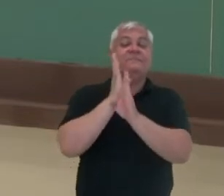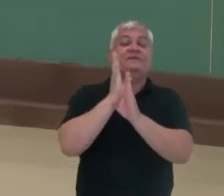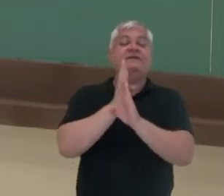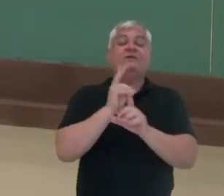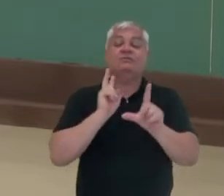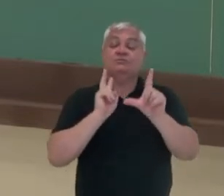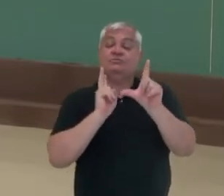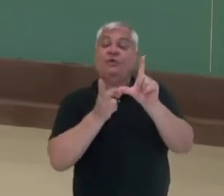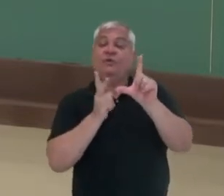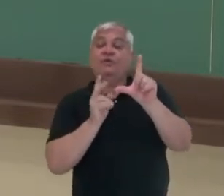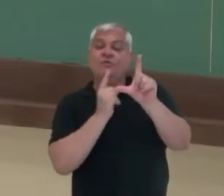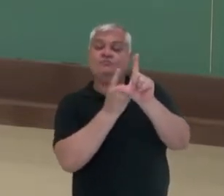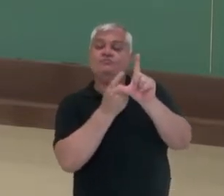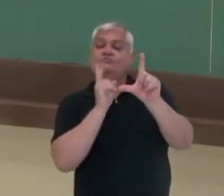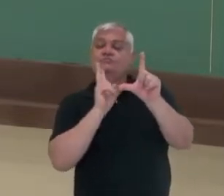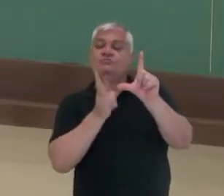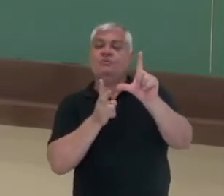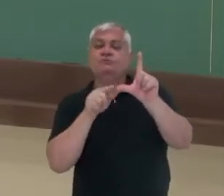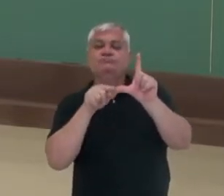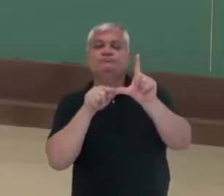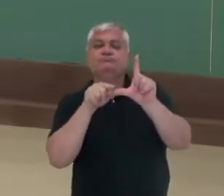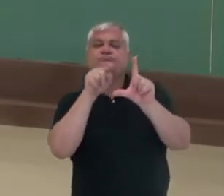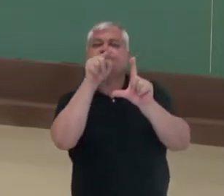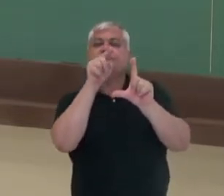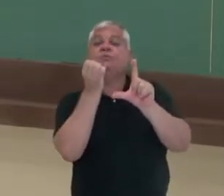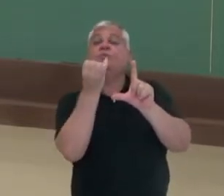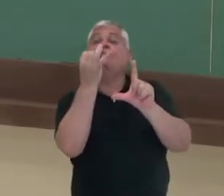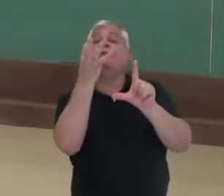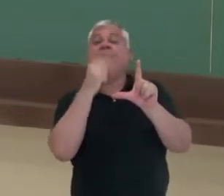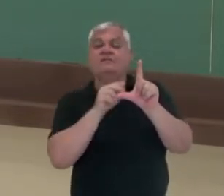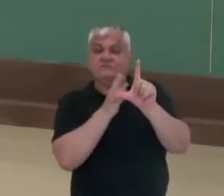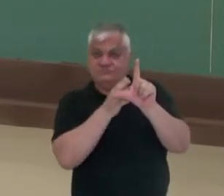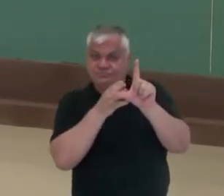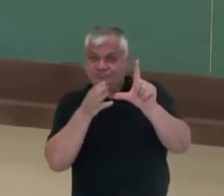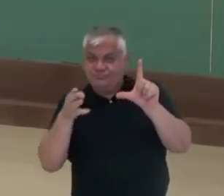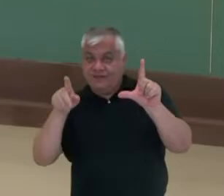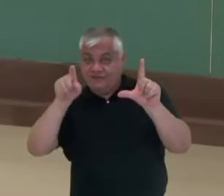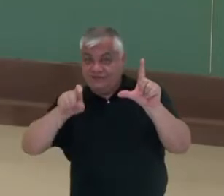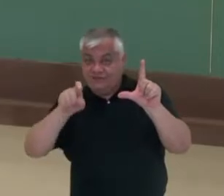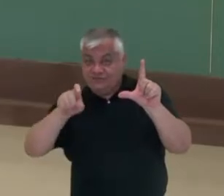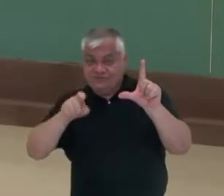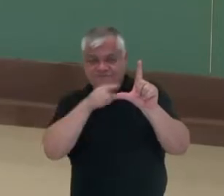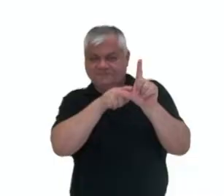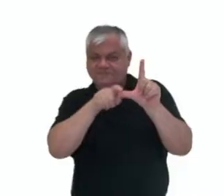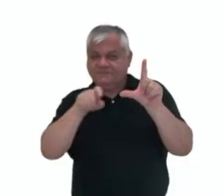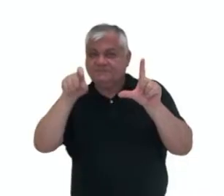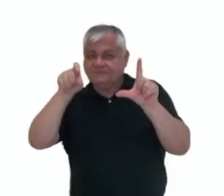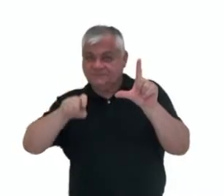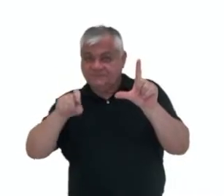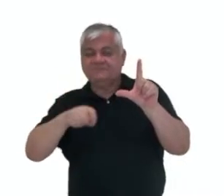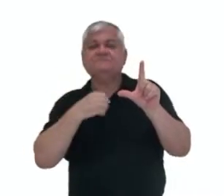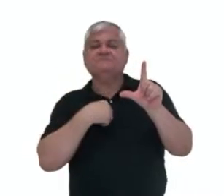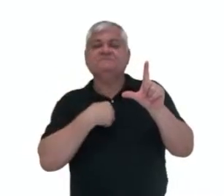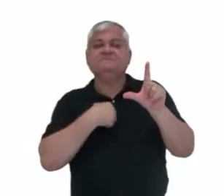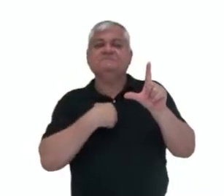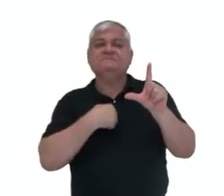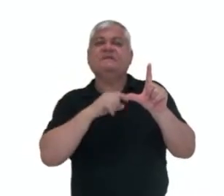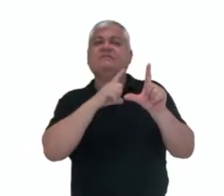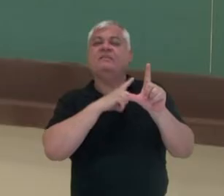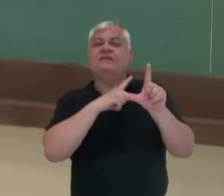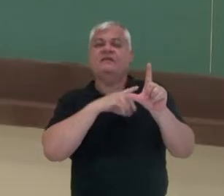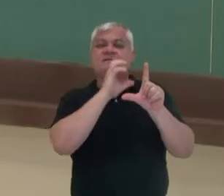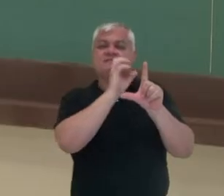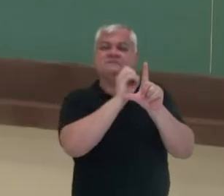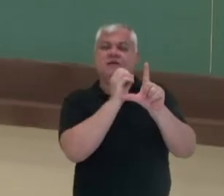de 2 quilos de café e os quilos de café estão representados no meu eixo X, o eixo horizontal, basta eu vir